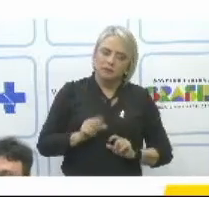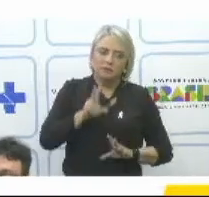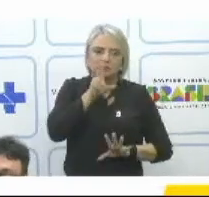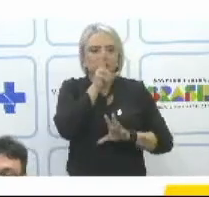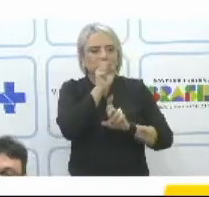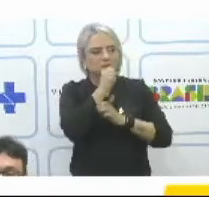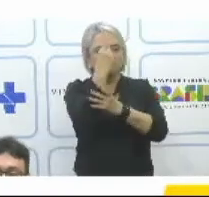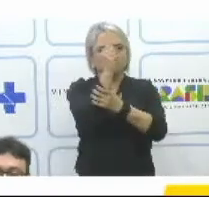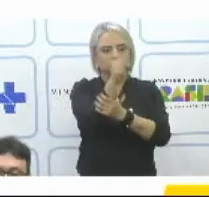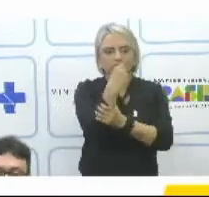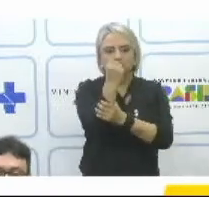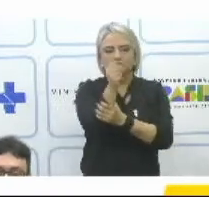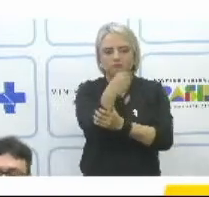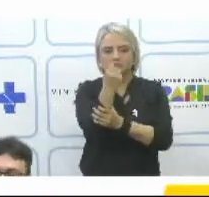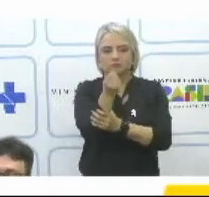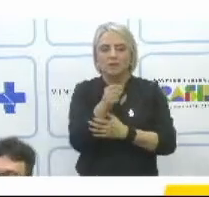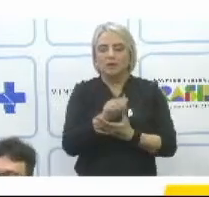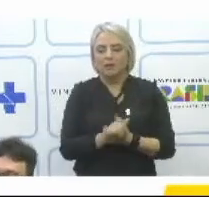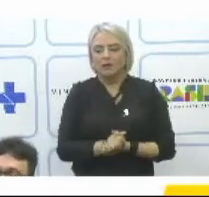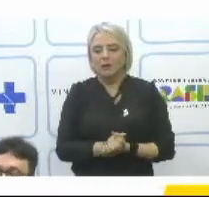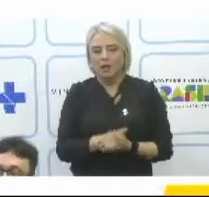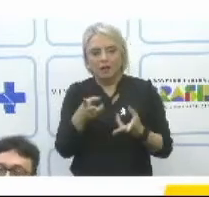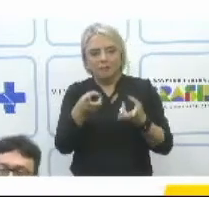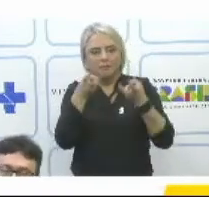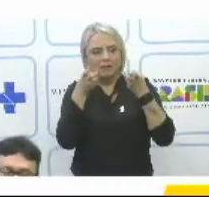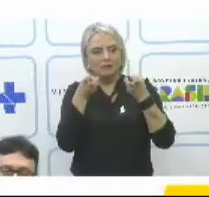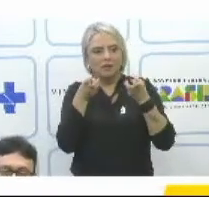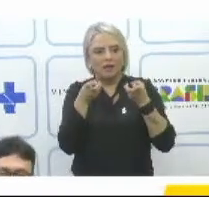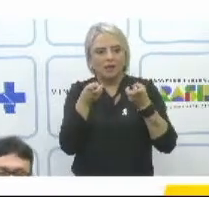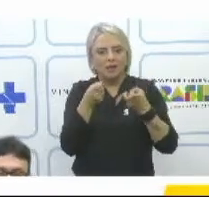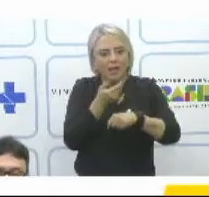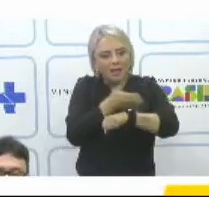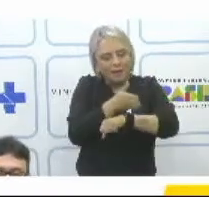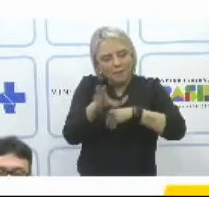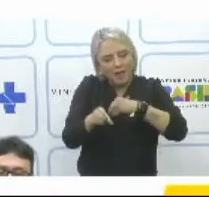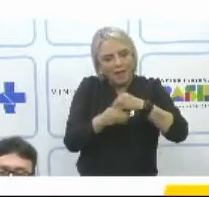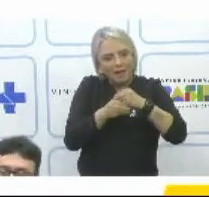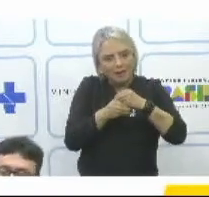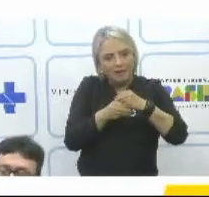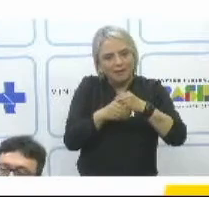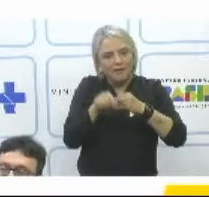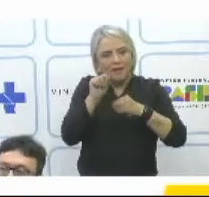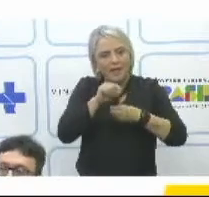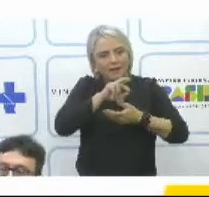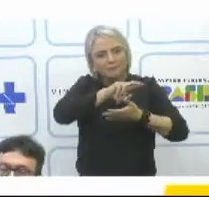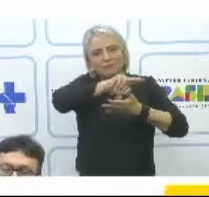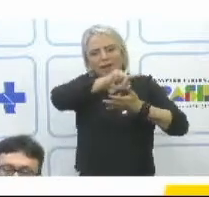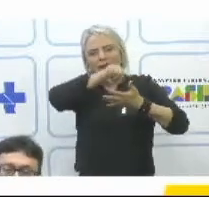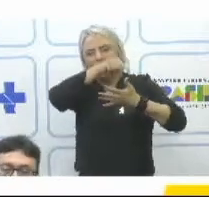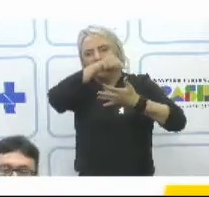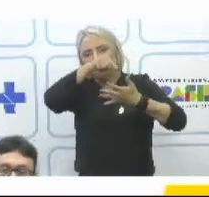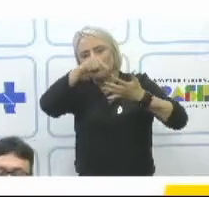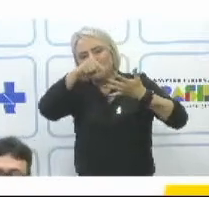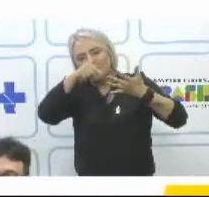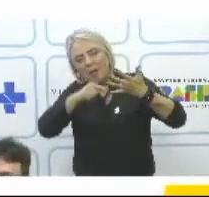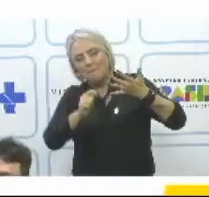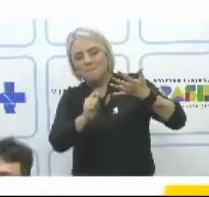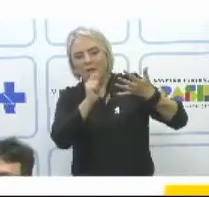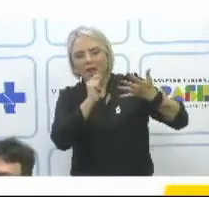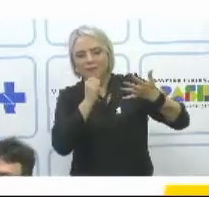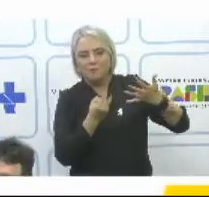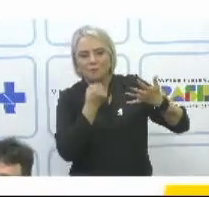função motora, né? Então, a gente vê que uma mesma prática integrativa, ela tem mais de um